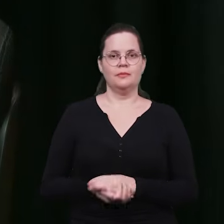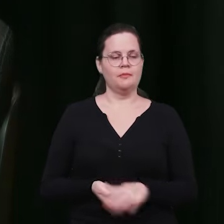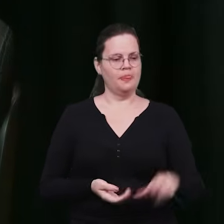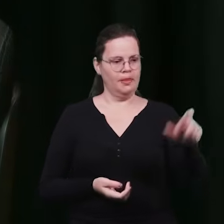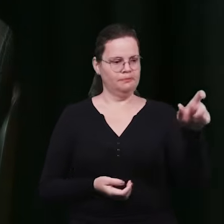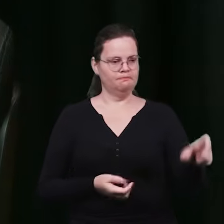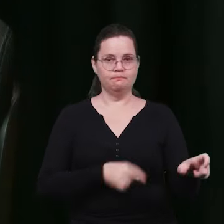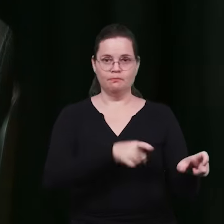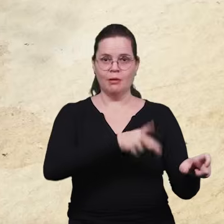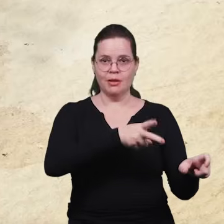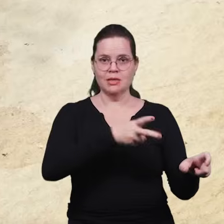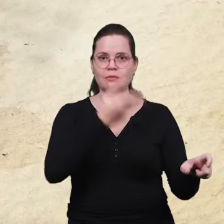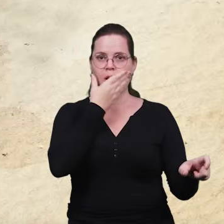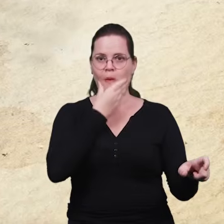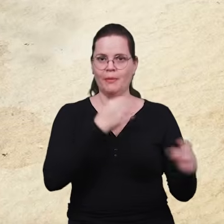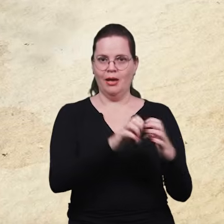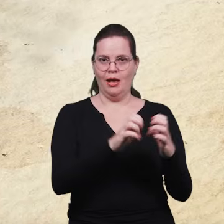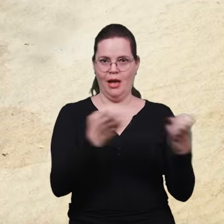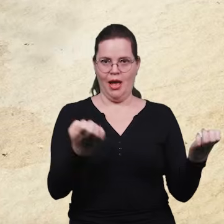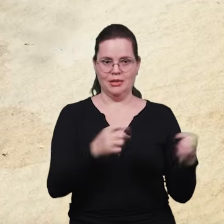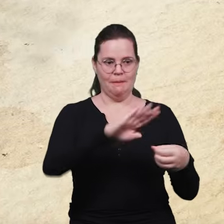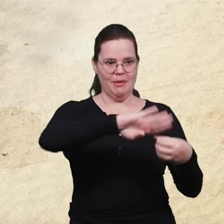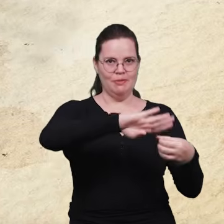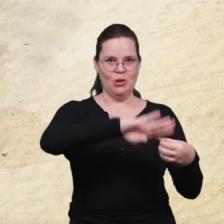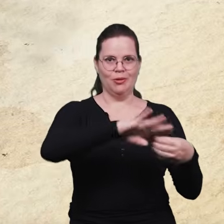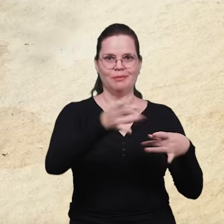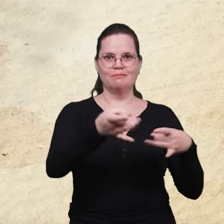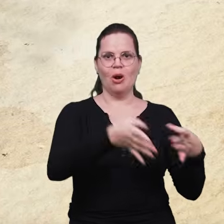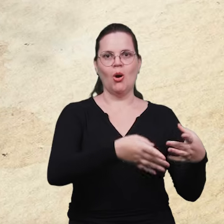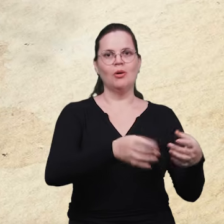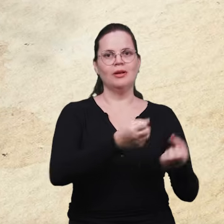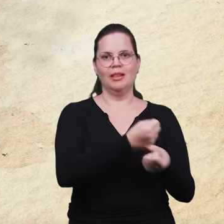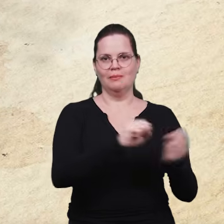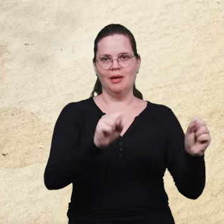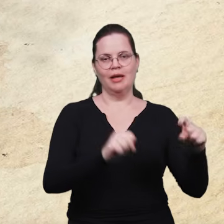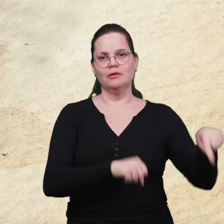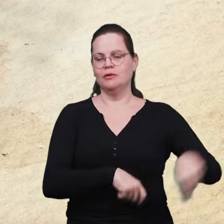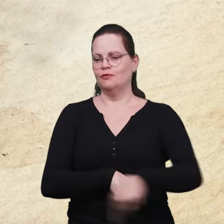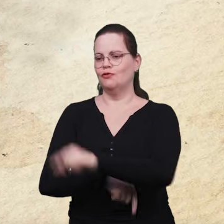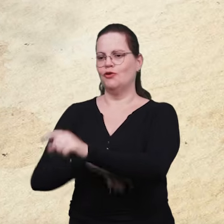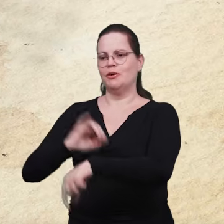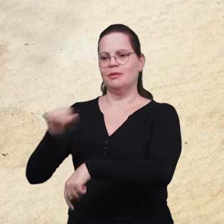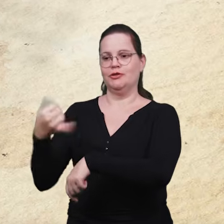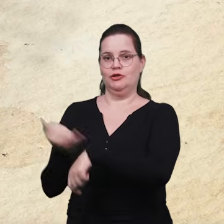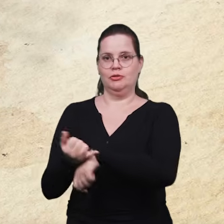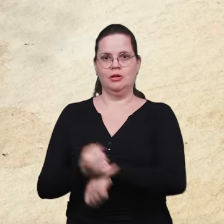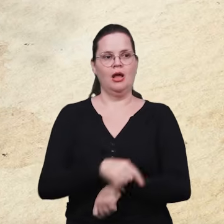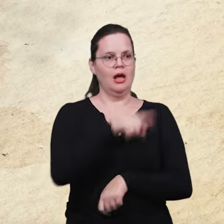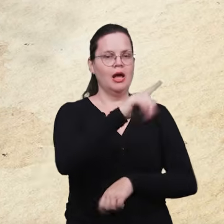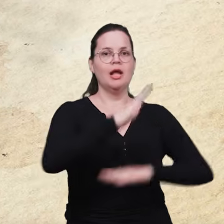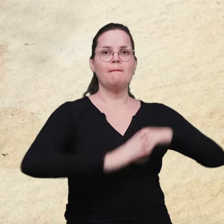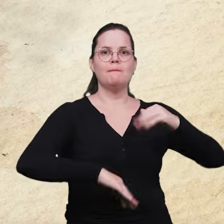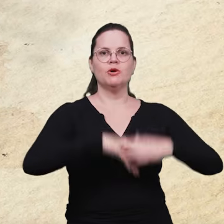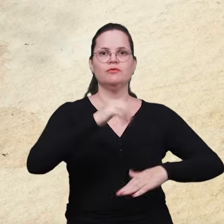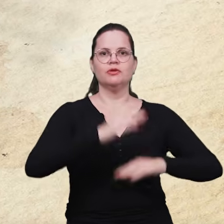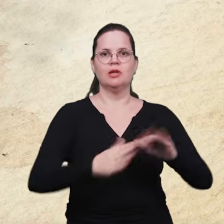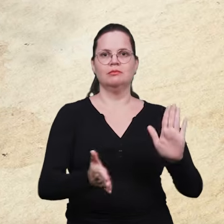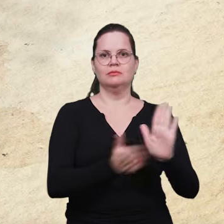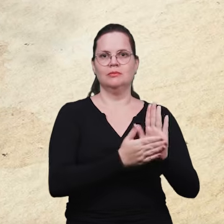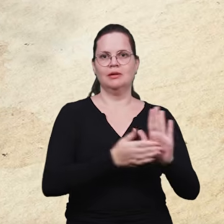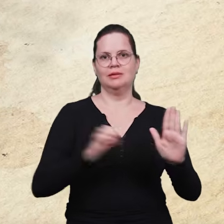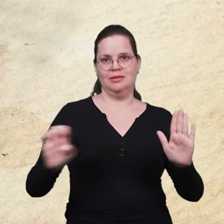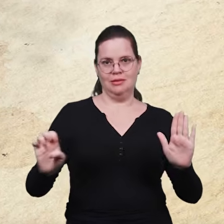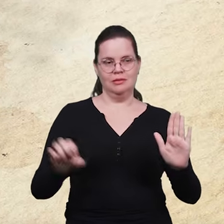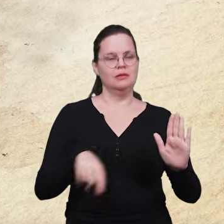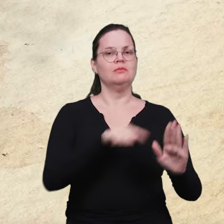Este Esdras subiu de Babilônia e era escriba, hábil na lei de Moisés, dada